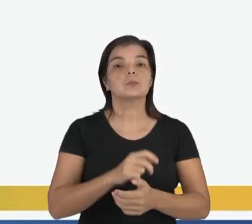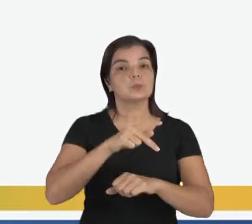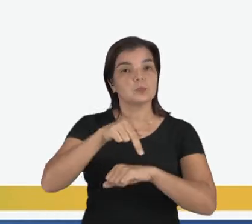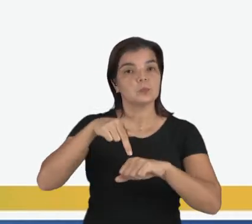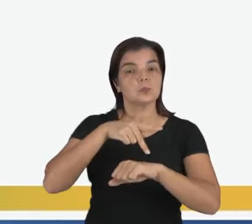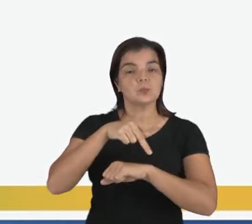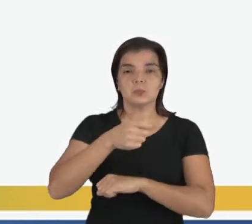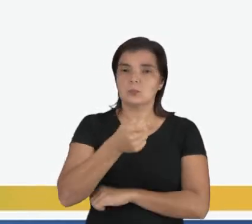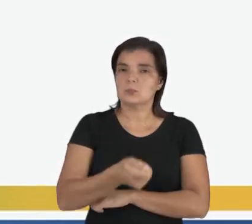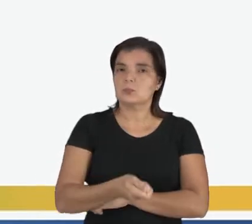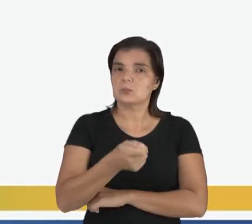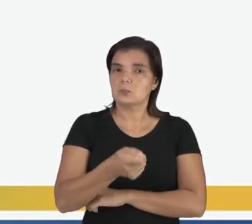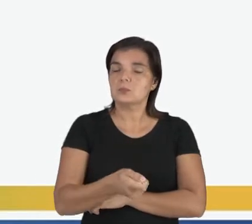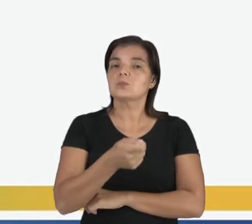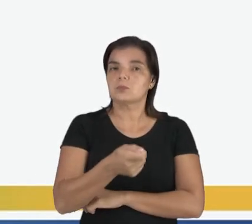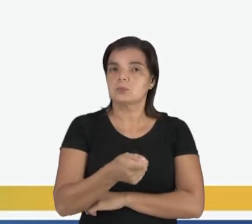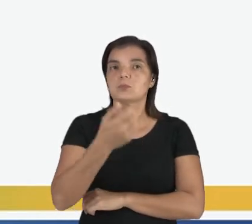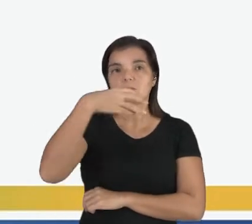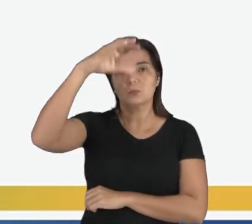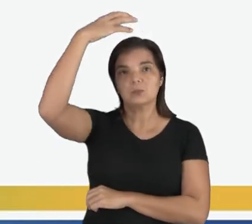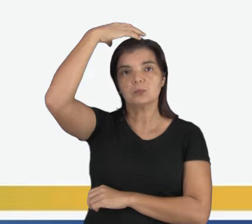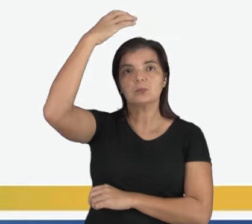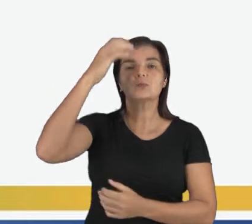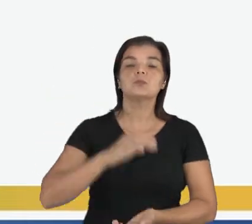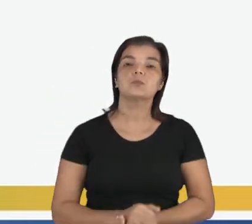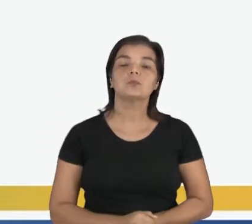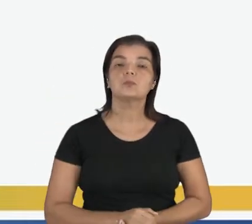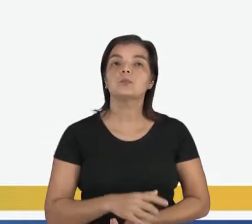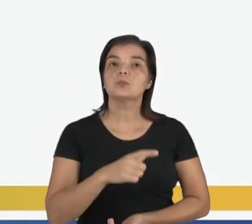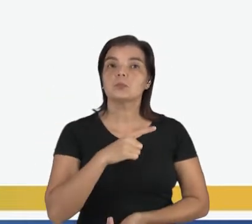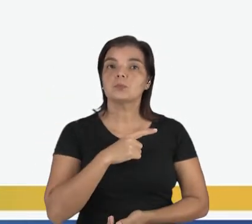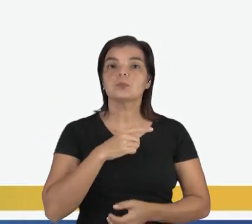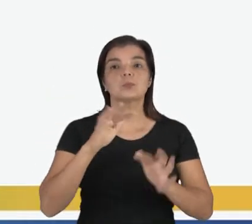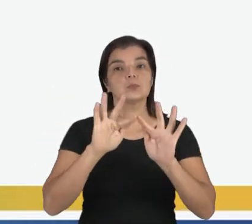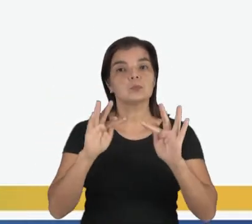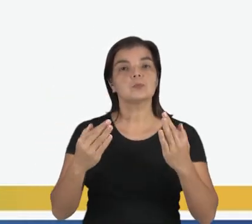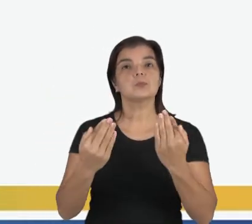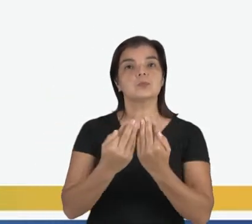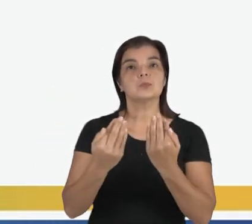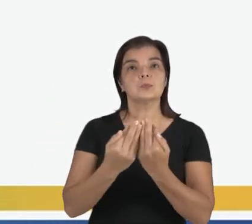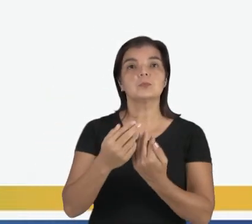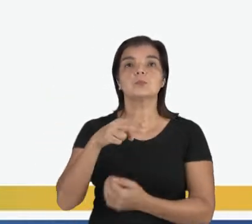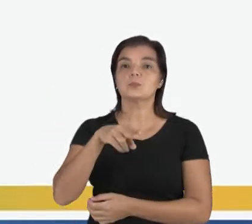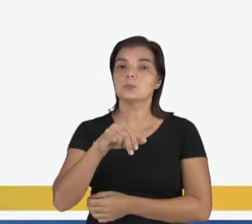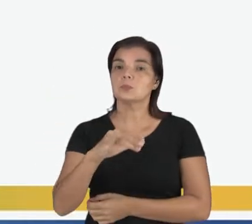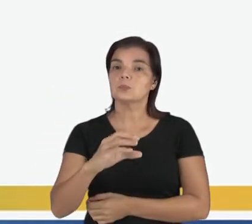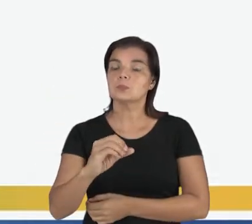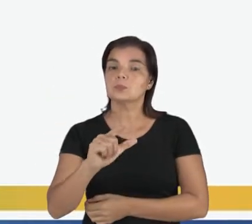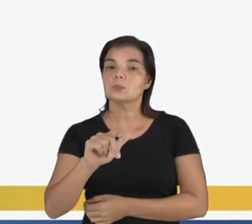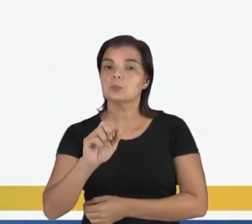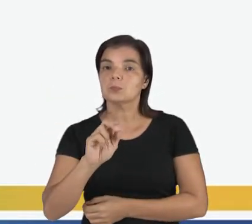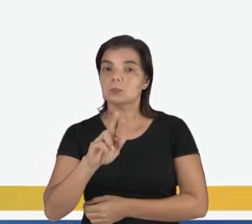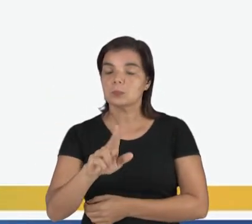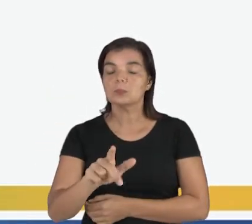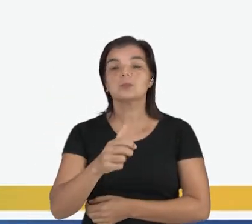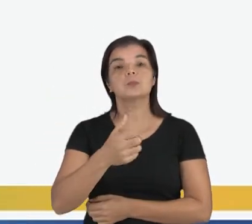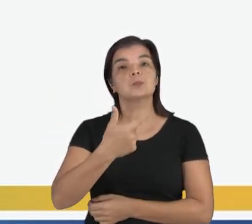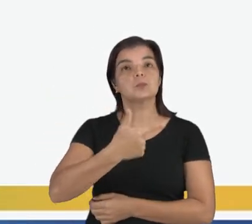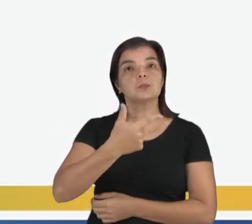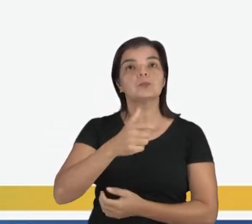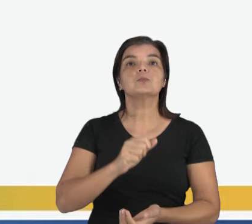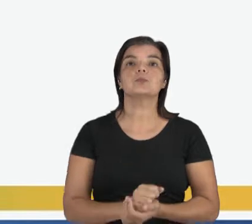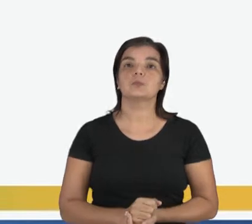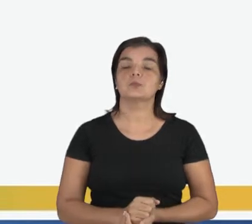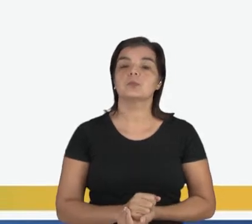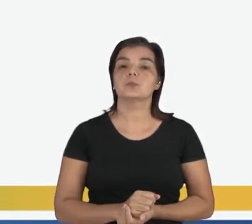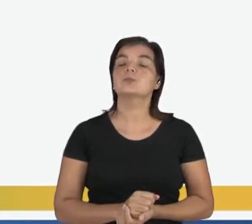país, assim, bem absolutista, tá, pessoal? E aí a gente tem, né, a família do Nicolau II, né, que foi